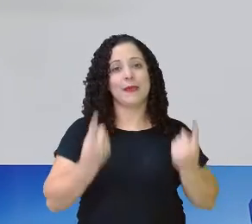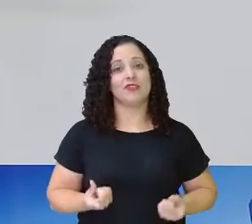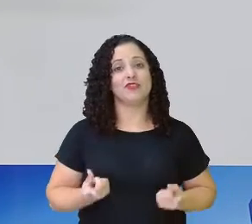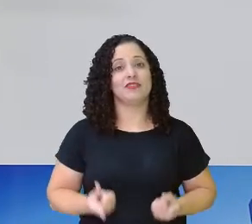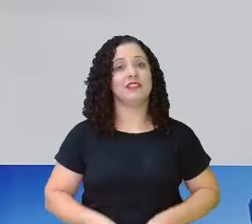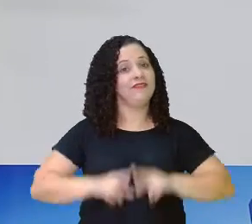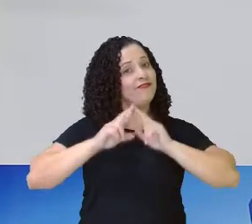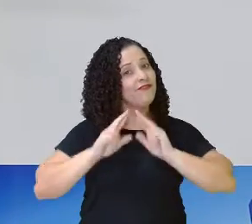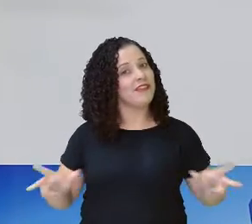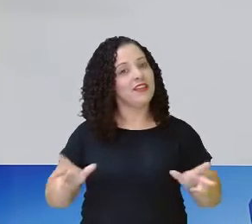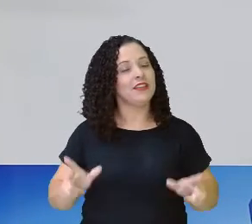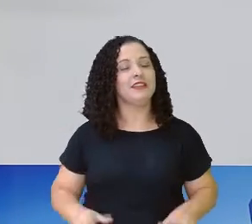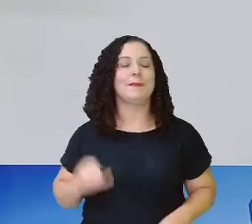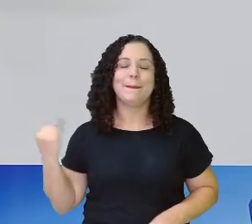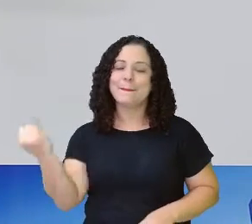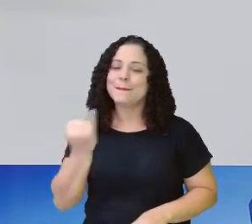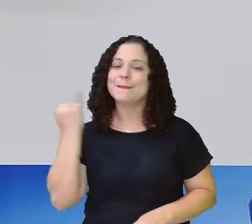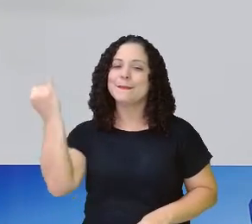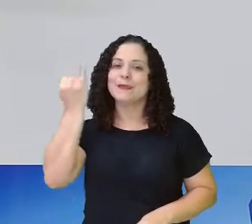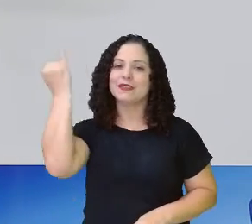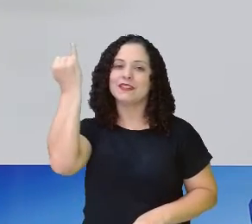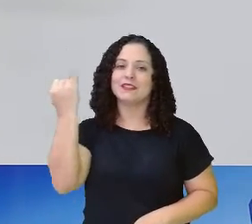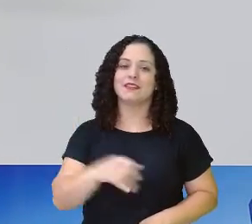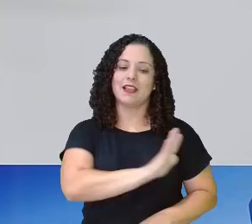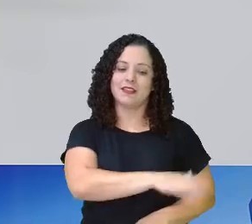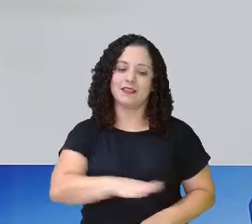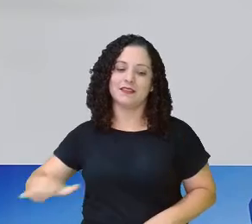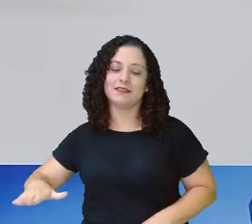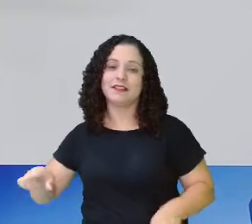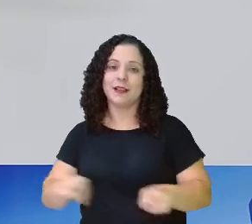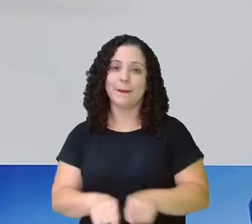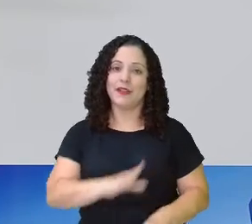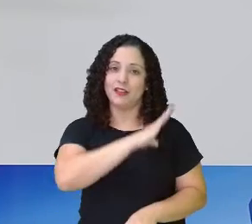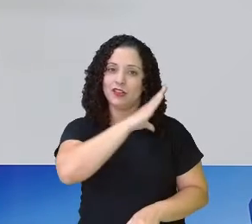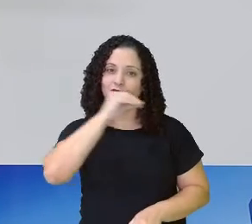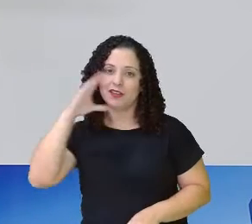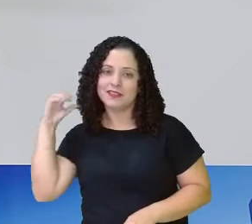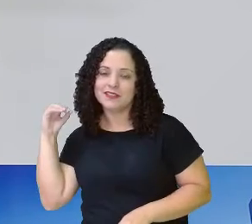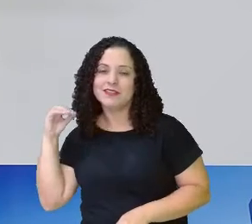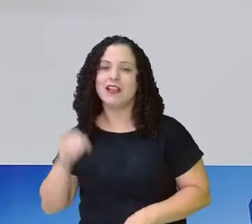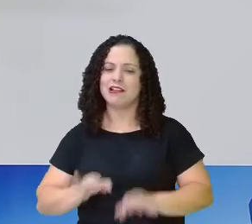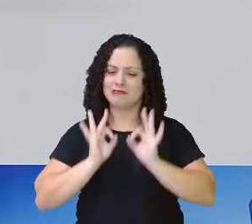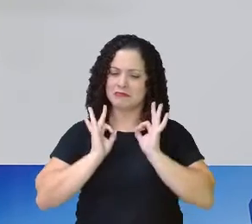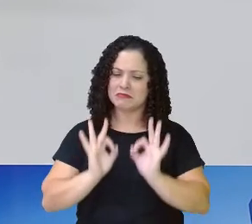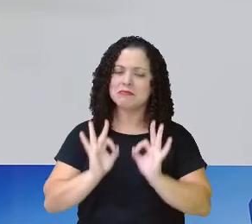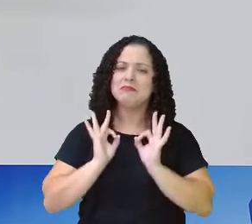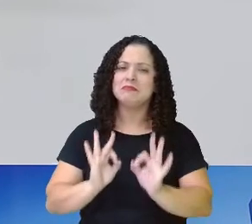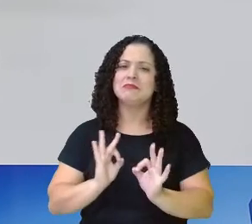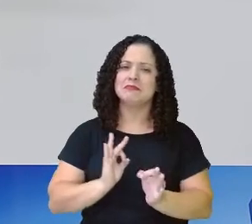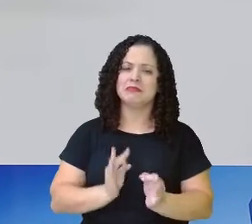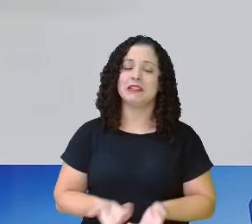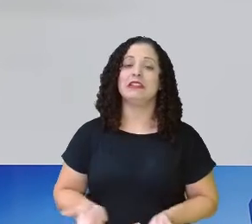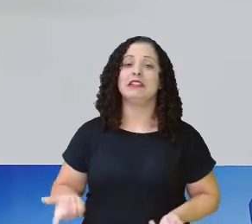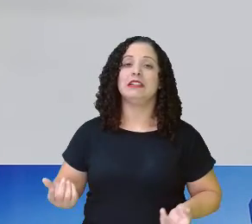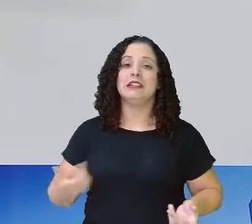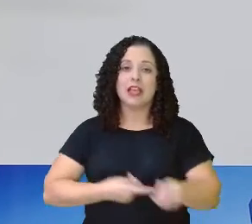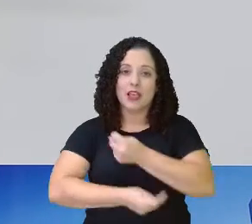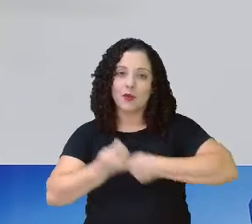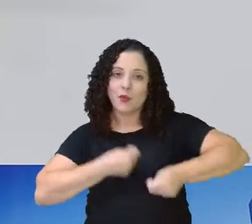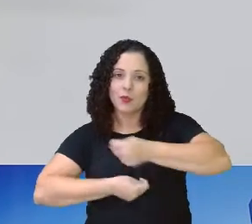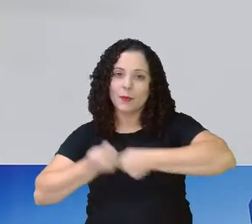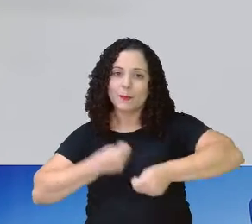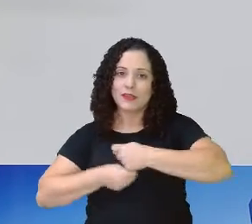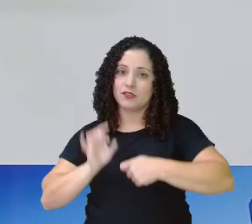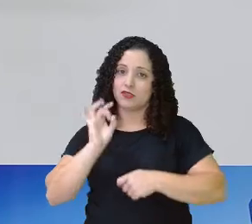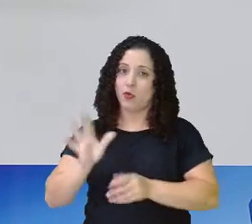ter uma infância e adolescência resguardada desses cuidados e ter essa questão econômica levada para a vida adulta.